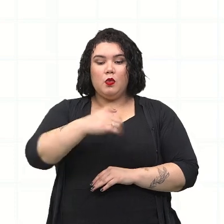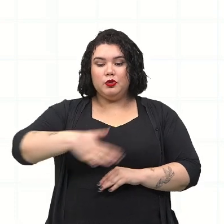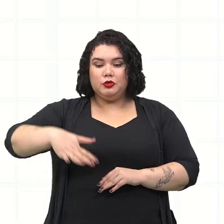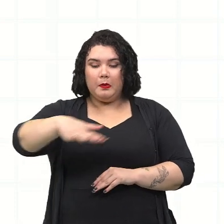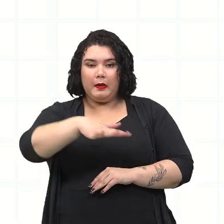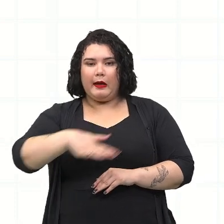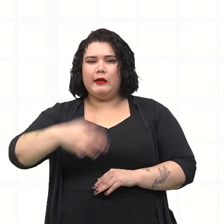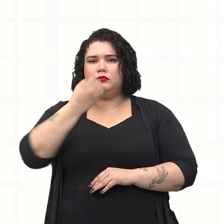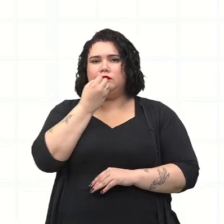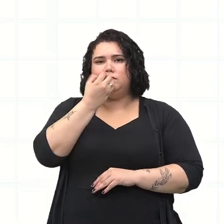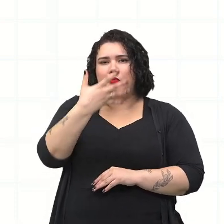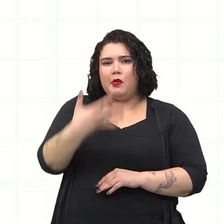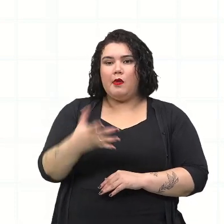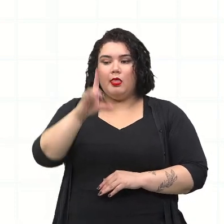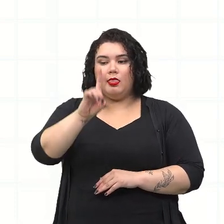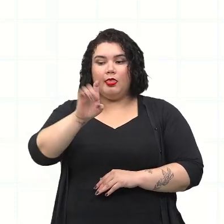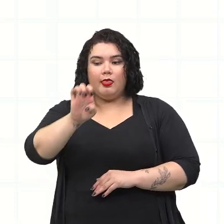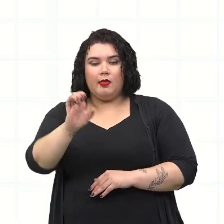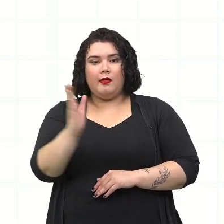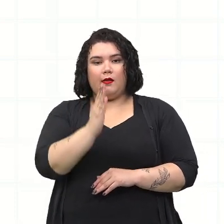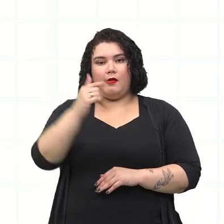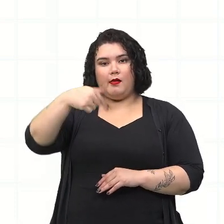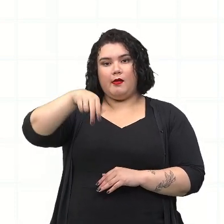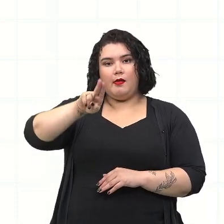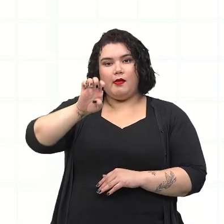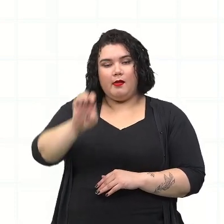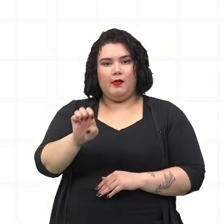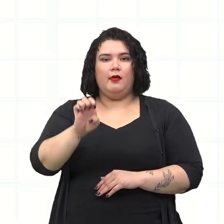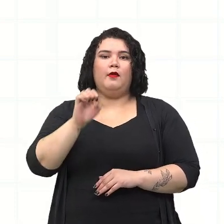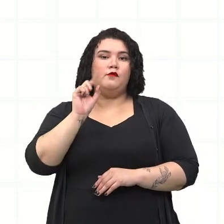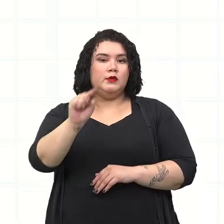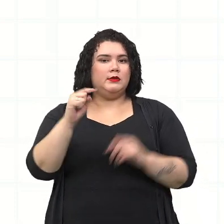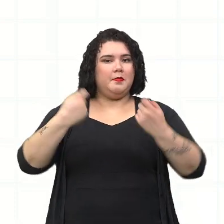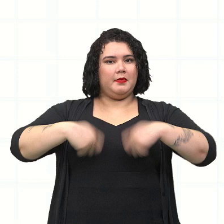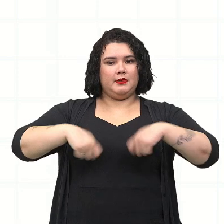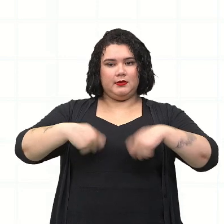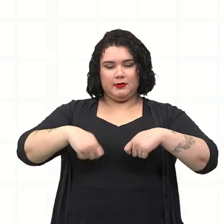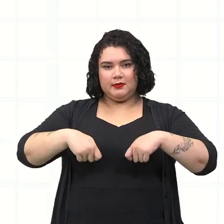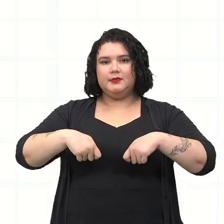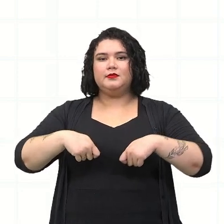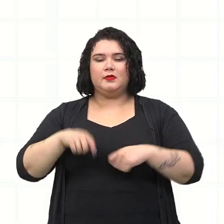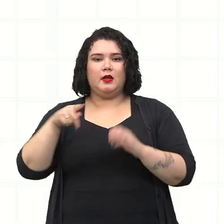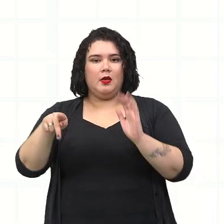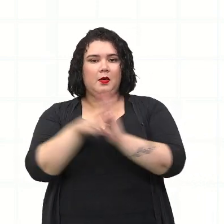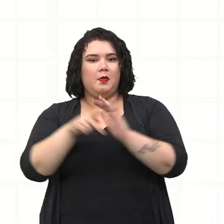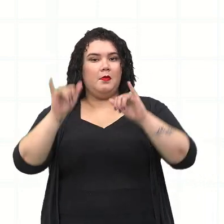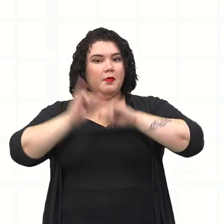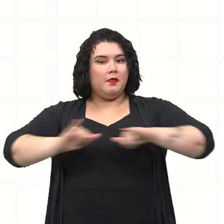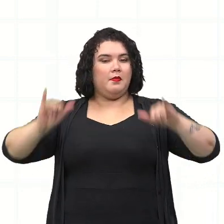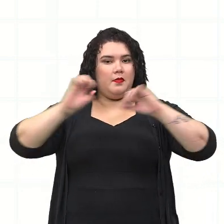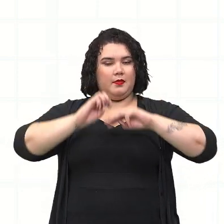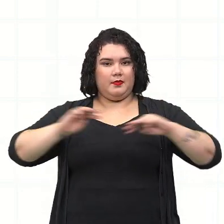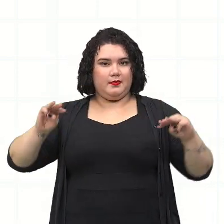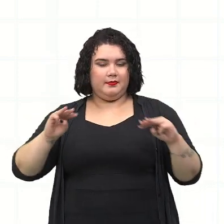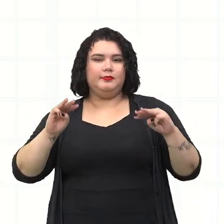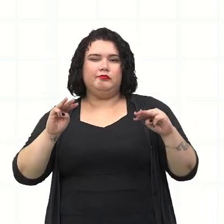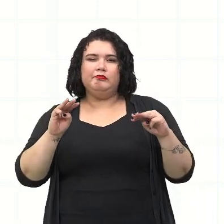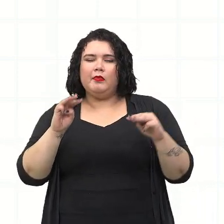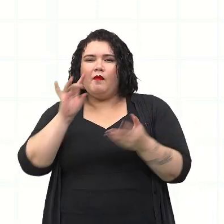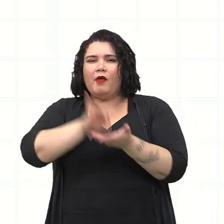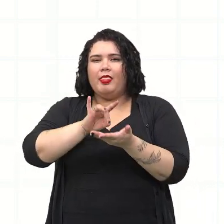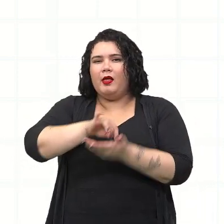espaço confortável de que você precisa lá na nossa propaganda fictícia